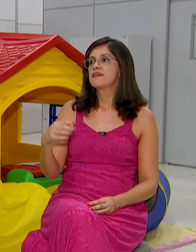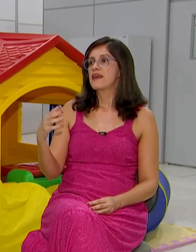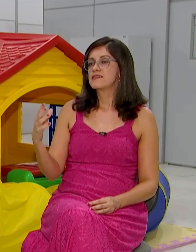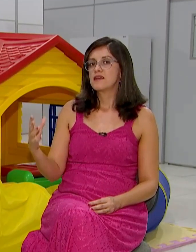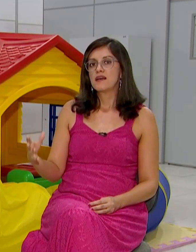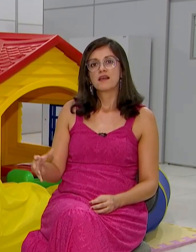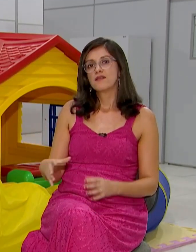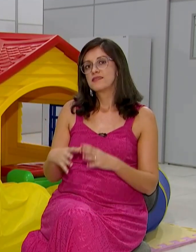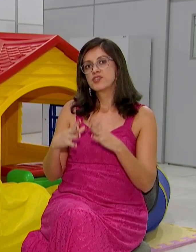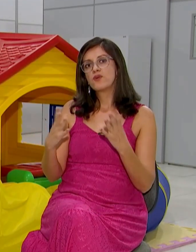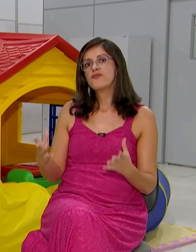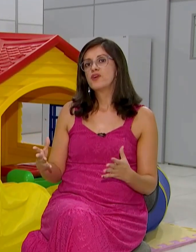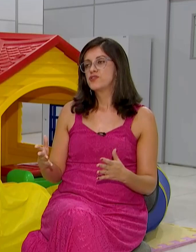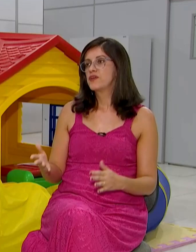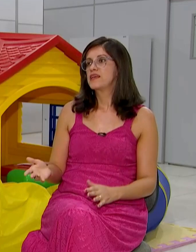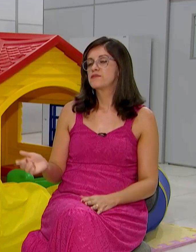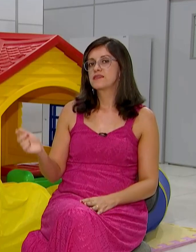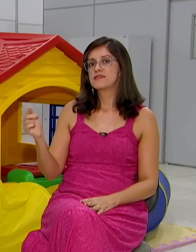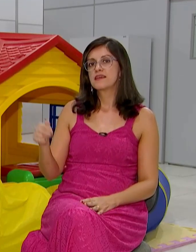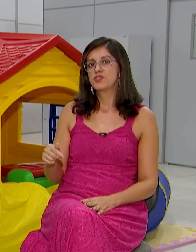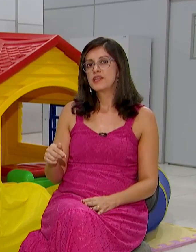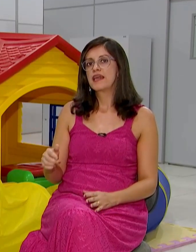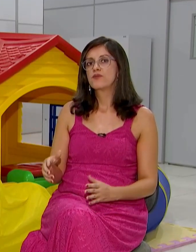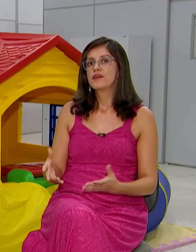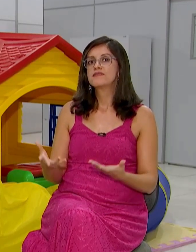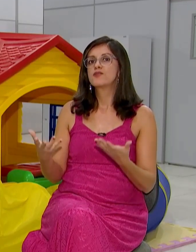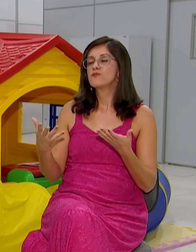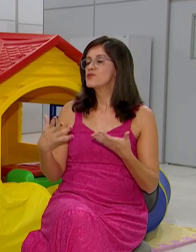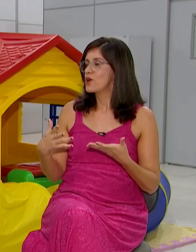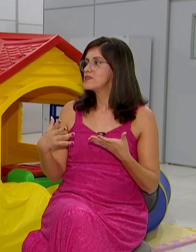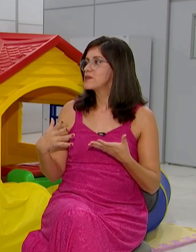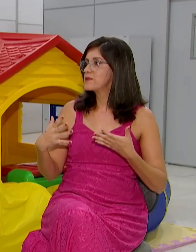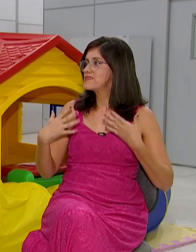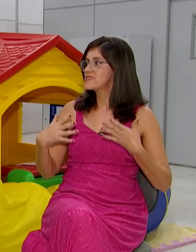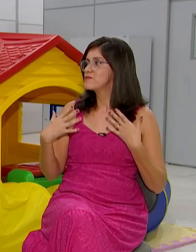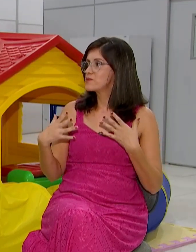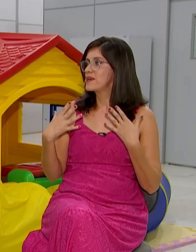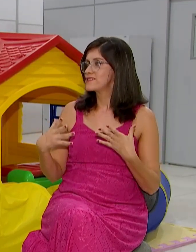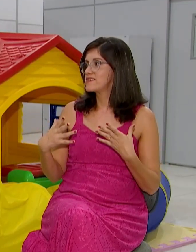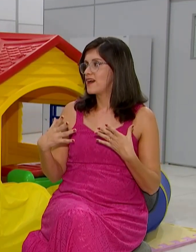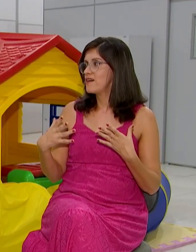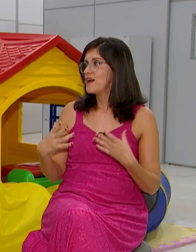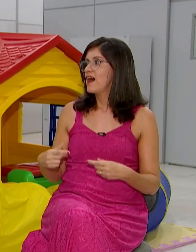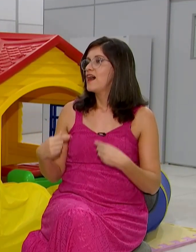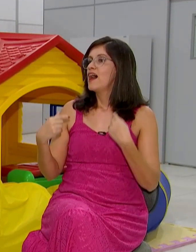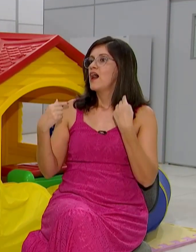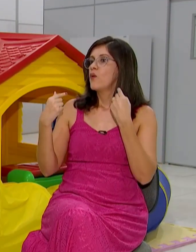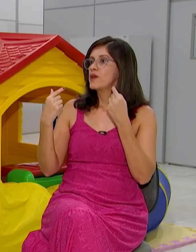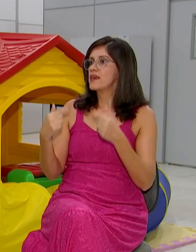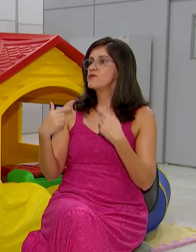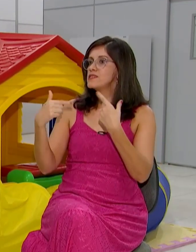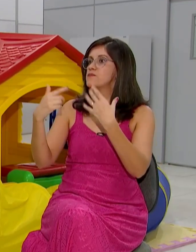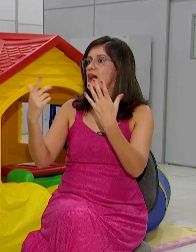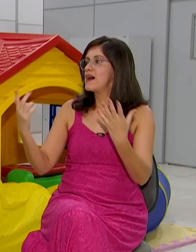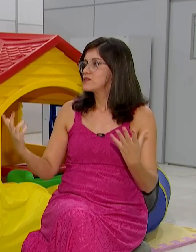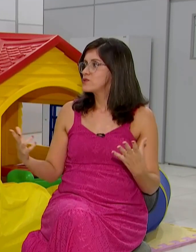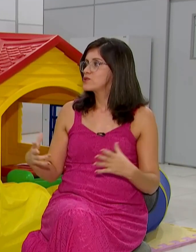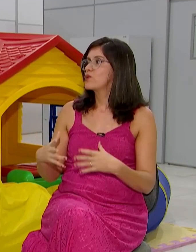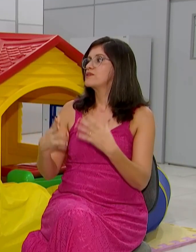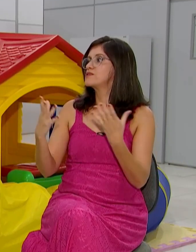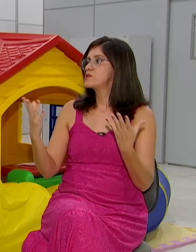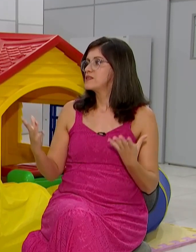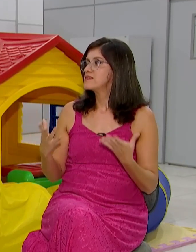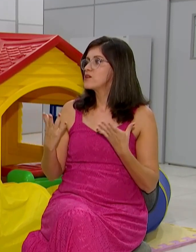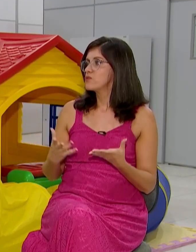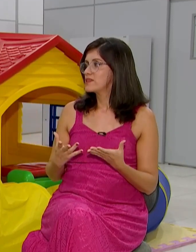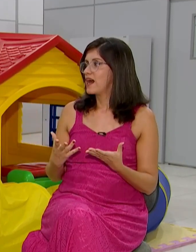pessoas que têm seja qual for a diferença, mas elas têm direito, e somos nós que precisamos pensar o que os